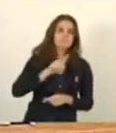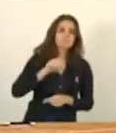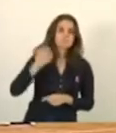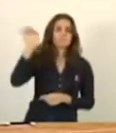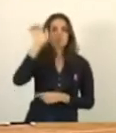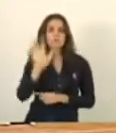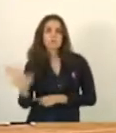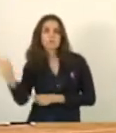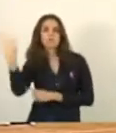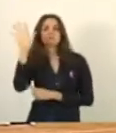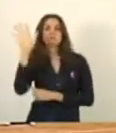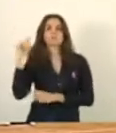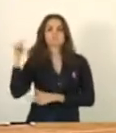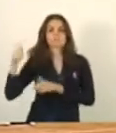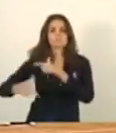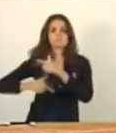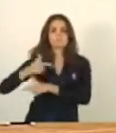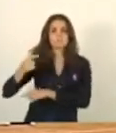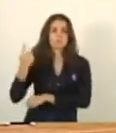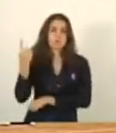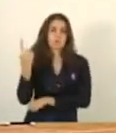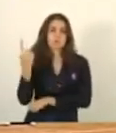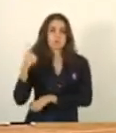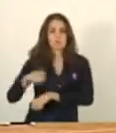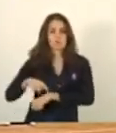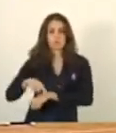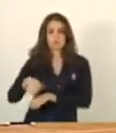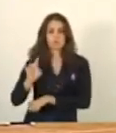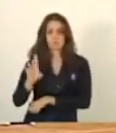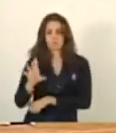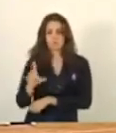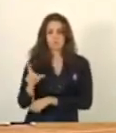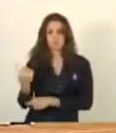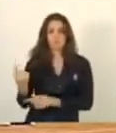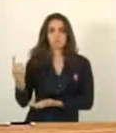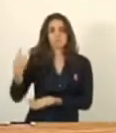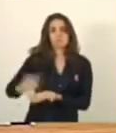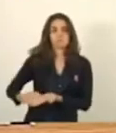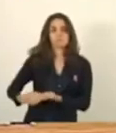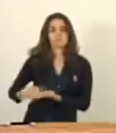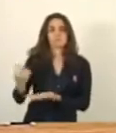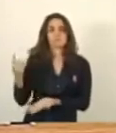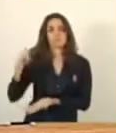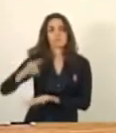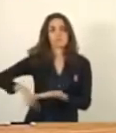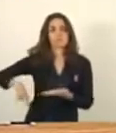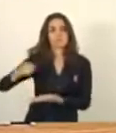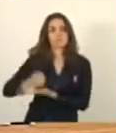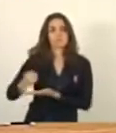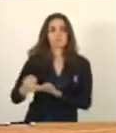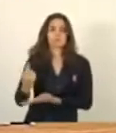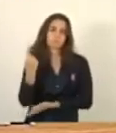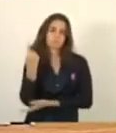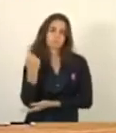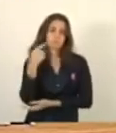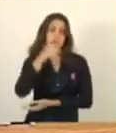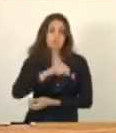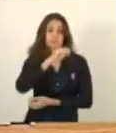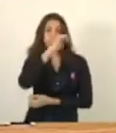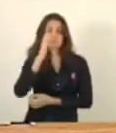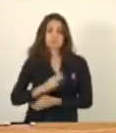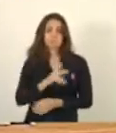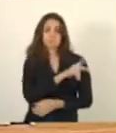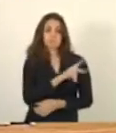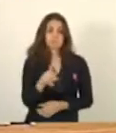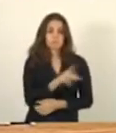europeus, eles trabalham em um horário só, eles têm um vínculo empregatício só. Aqui no Brasil, a grande maioria